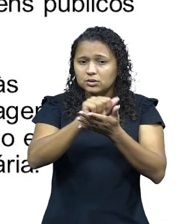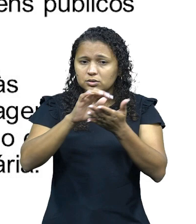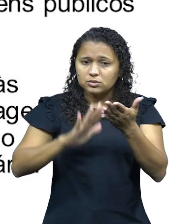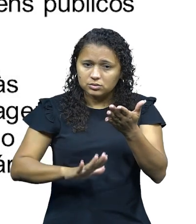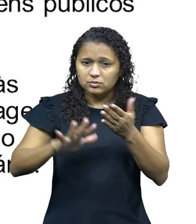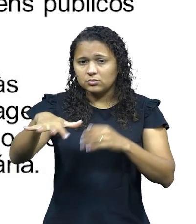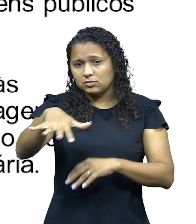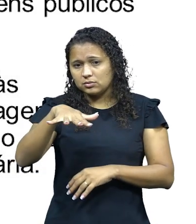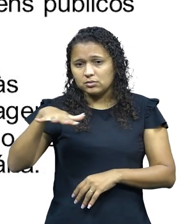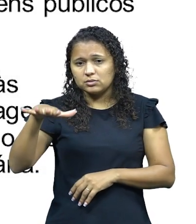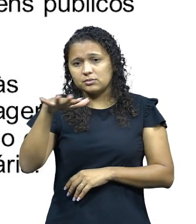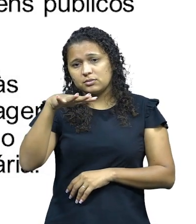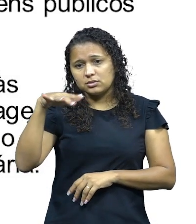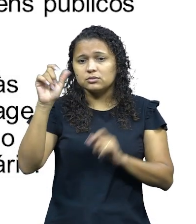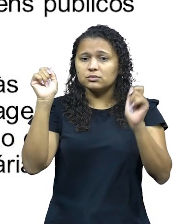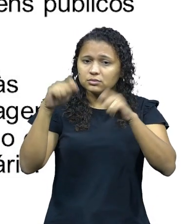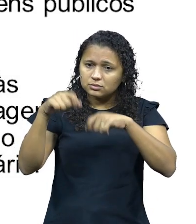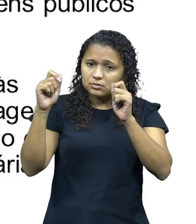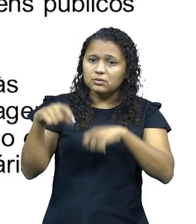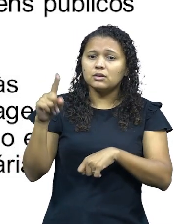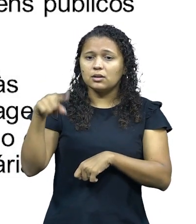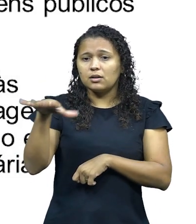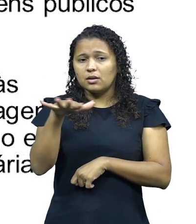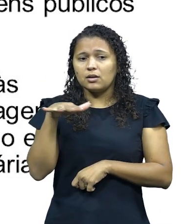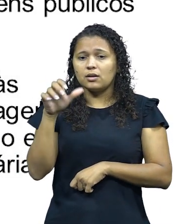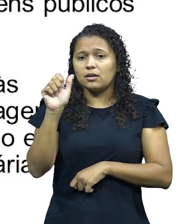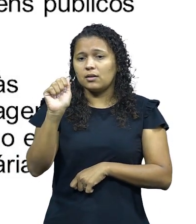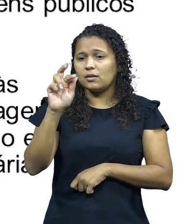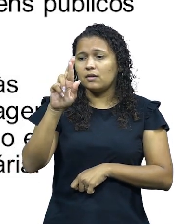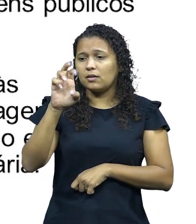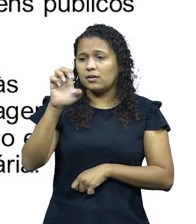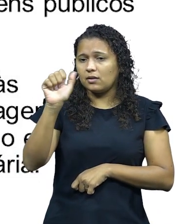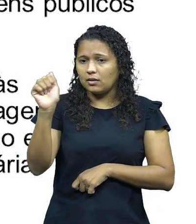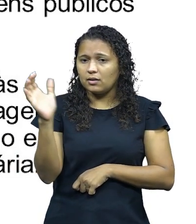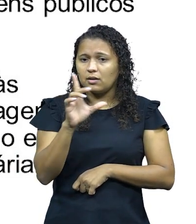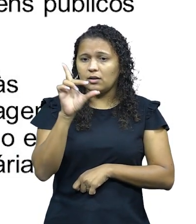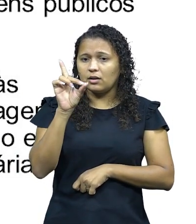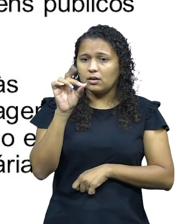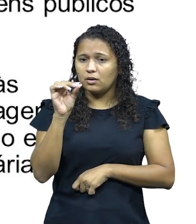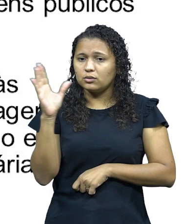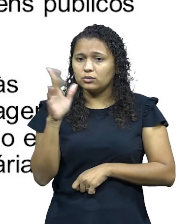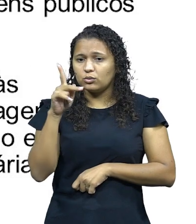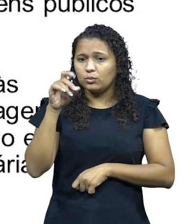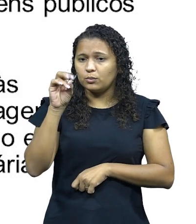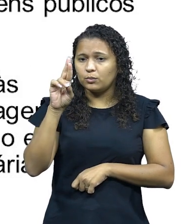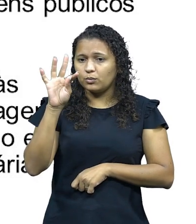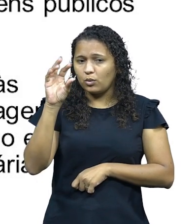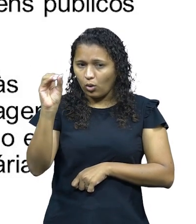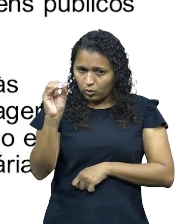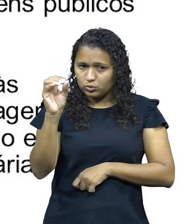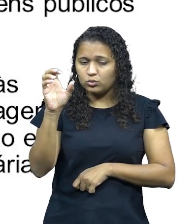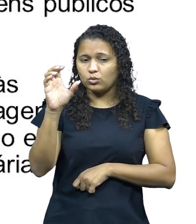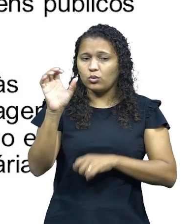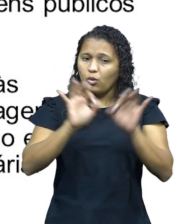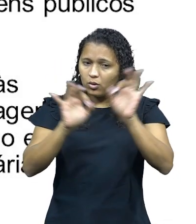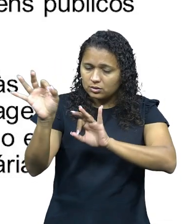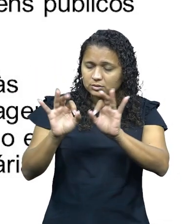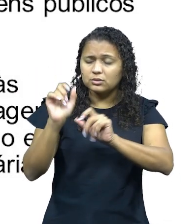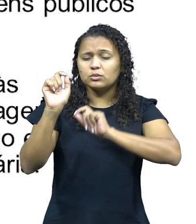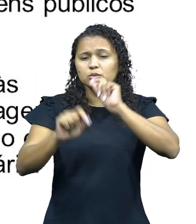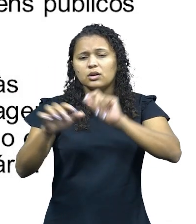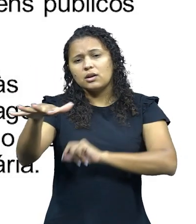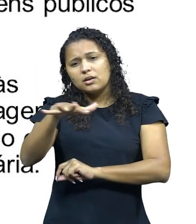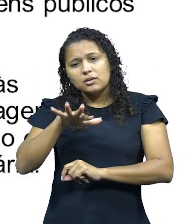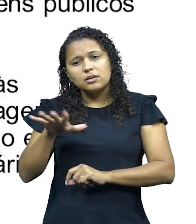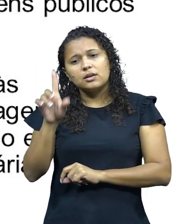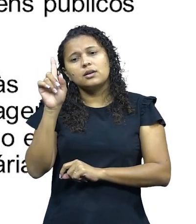atividades portuárias dentro de um espaço geográfico, chamado de área do porto organizado. A área do porto organizado, ela é